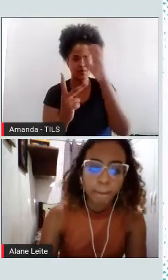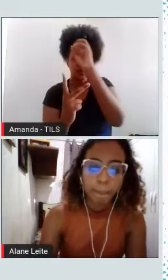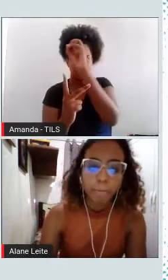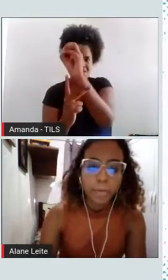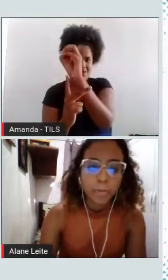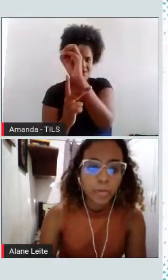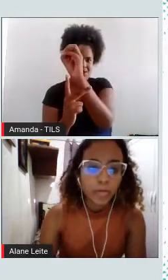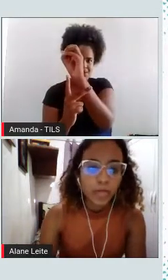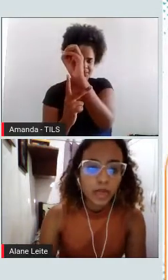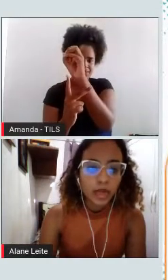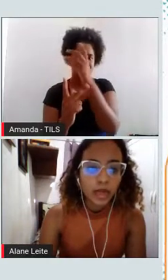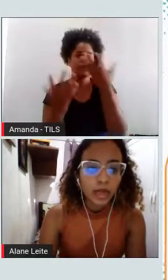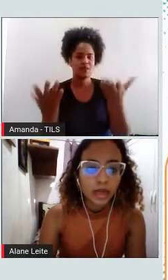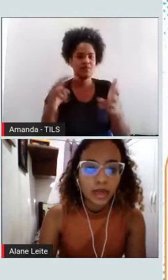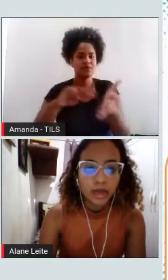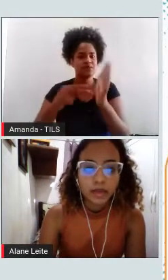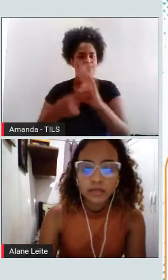ok?